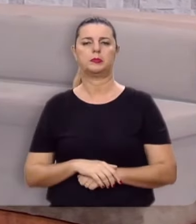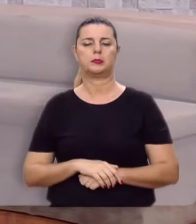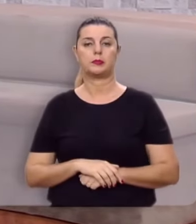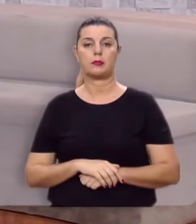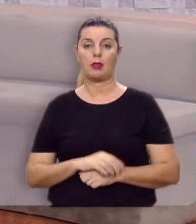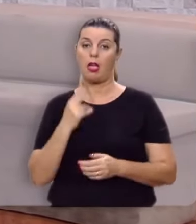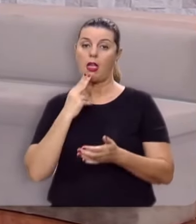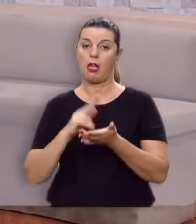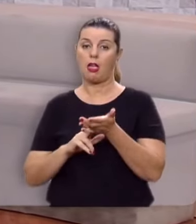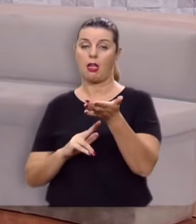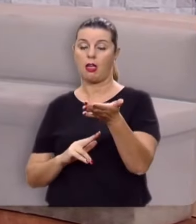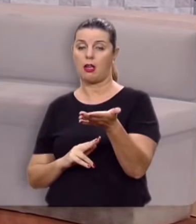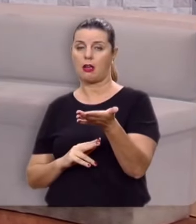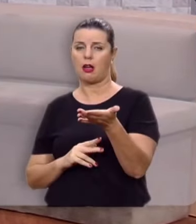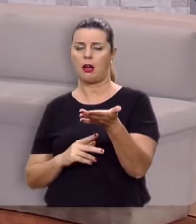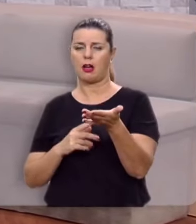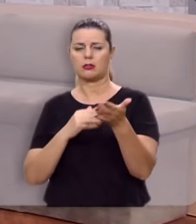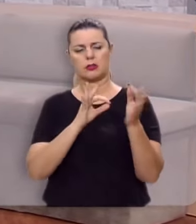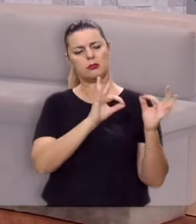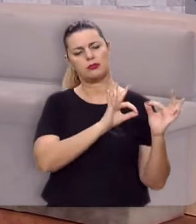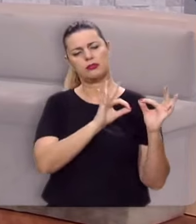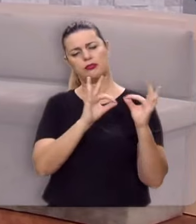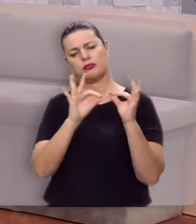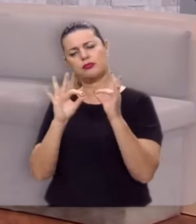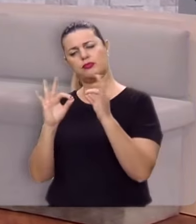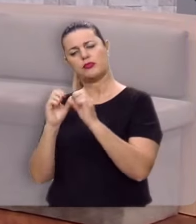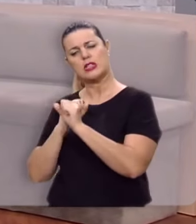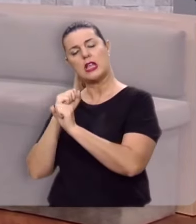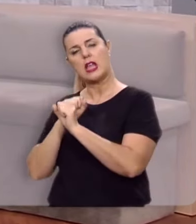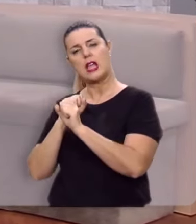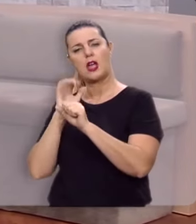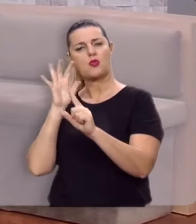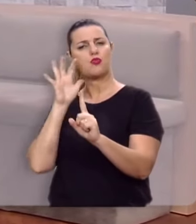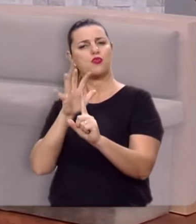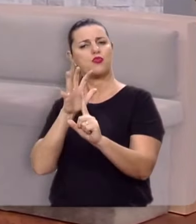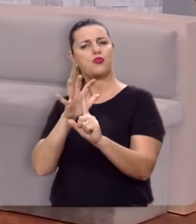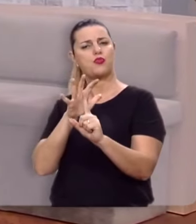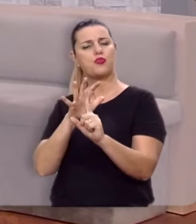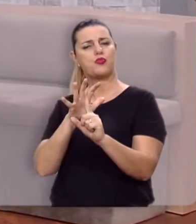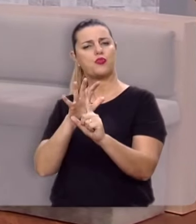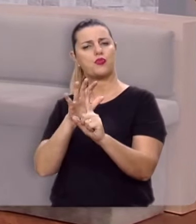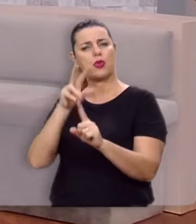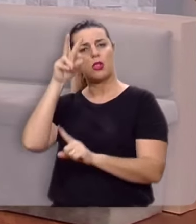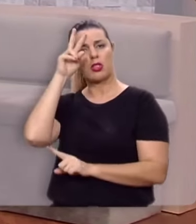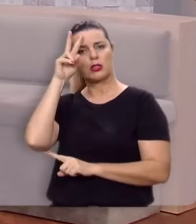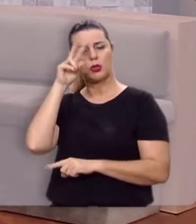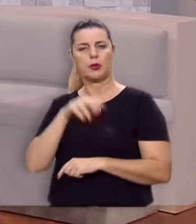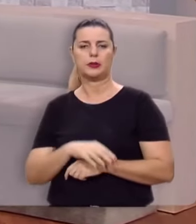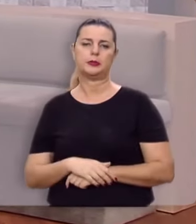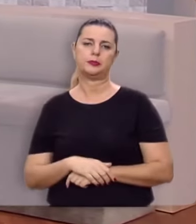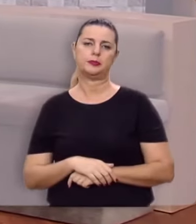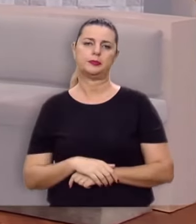Esta carta exerceu ao longo dos séculos grande influência na história.